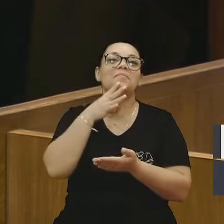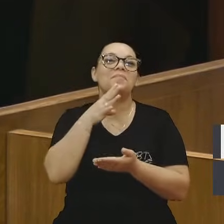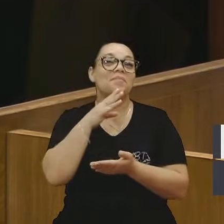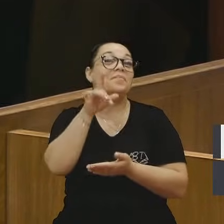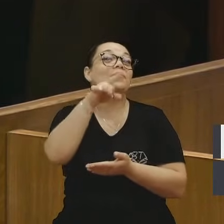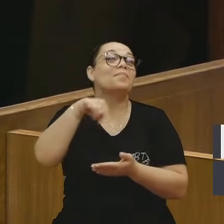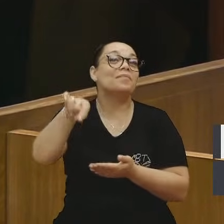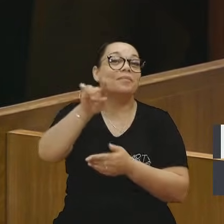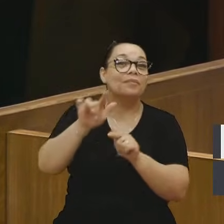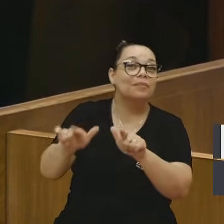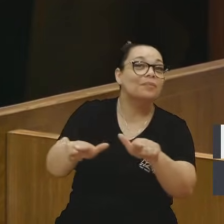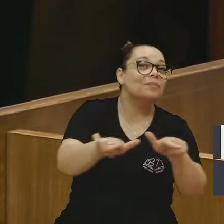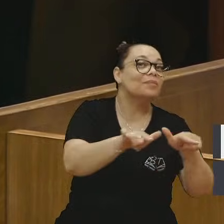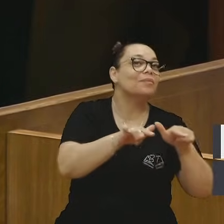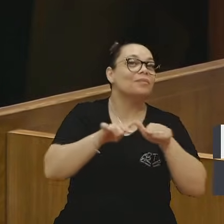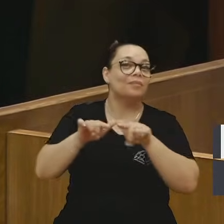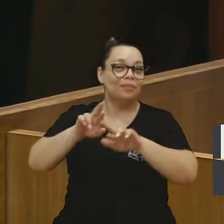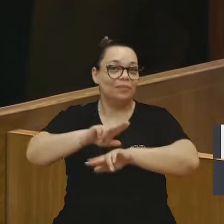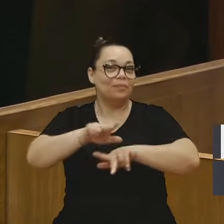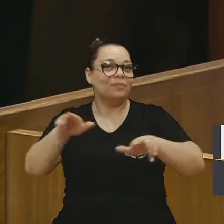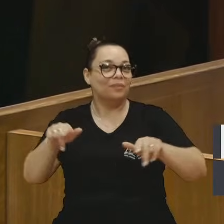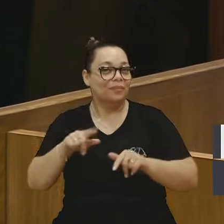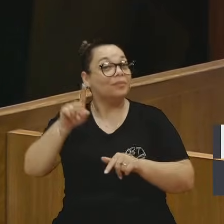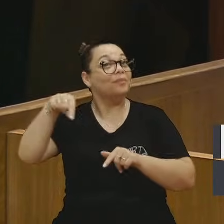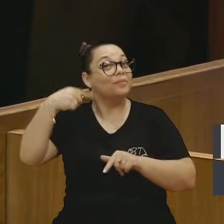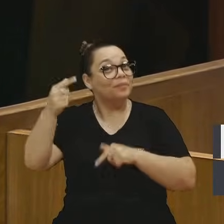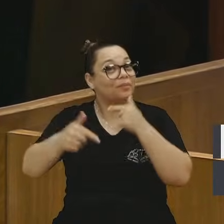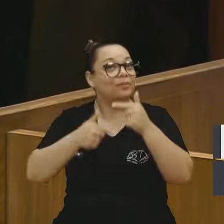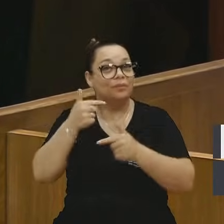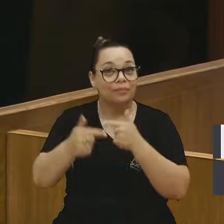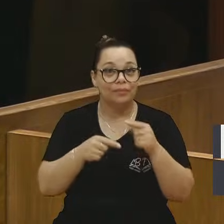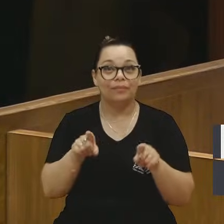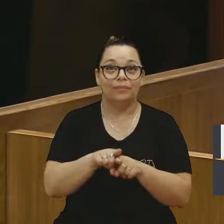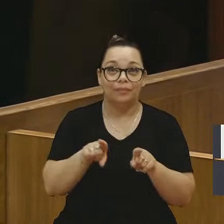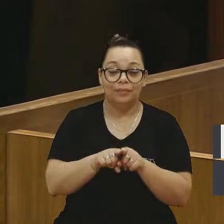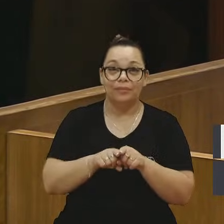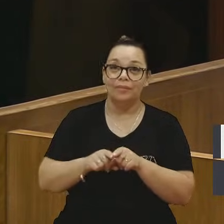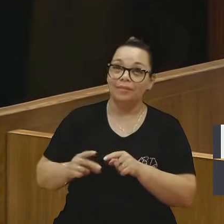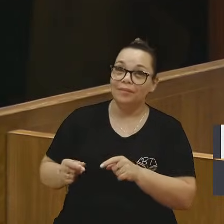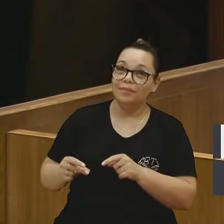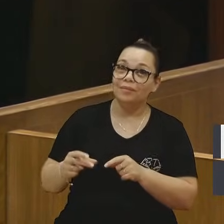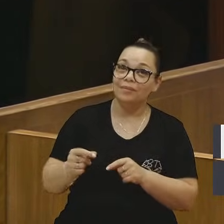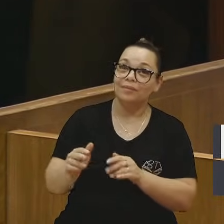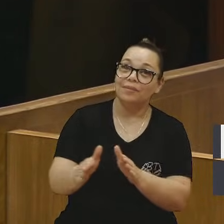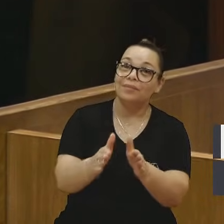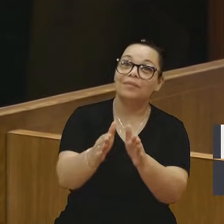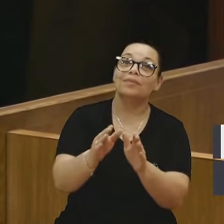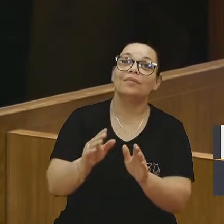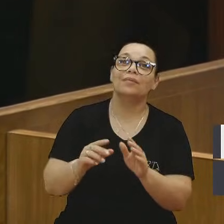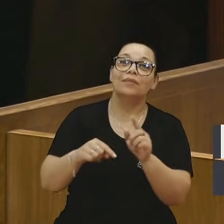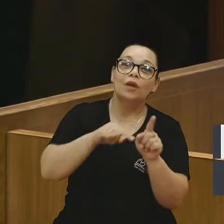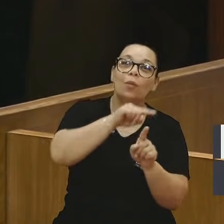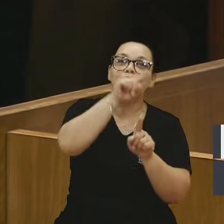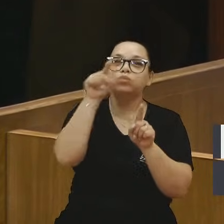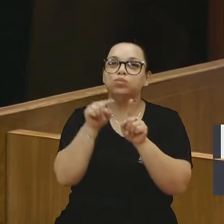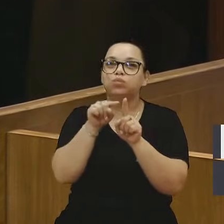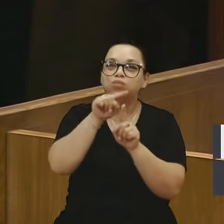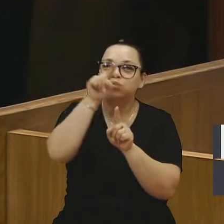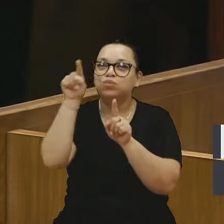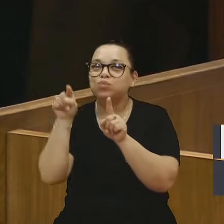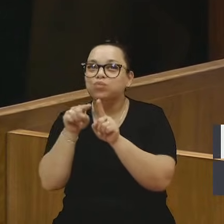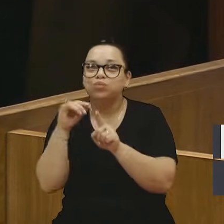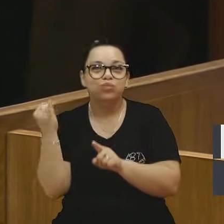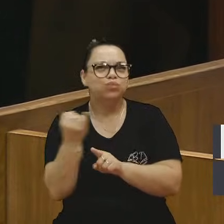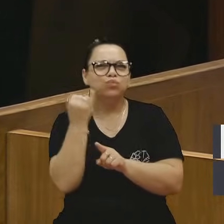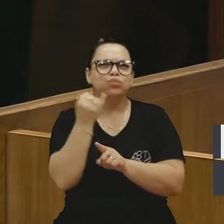outros lugares, de outros trabalhos, né? Ao longo desse caminho, todos os ciclos foram importantes e